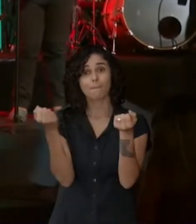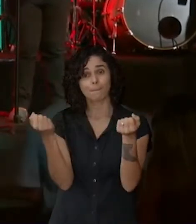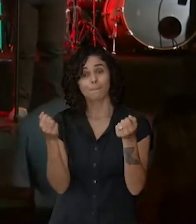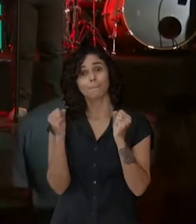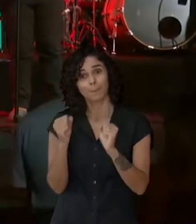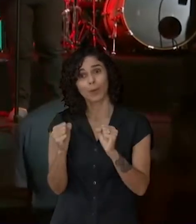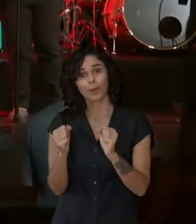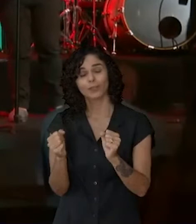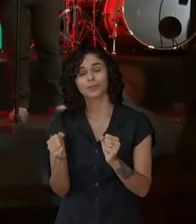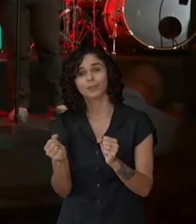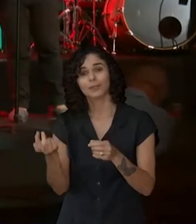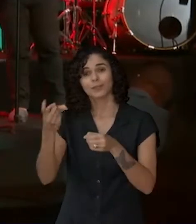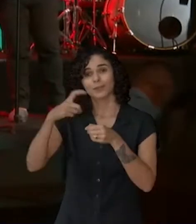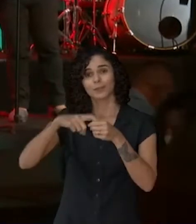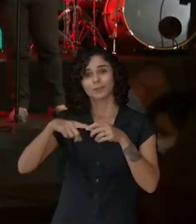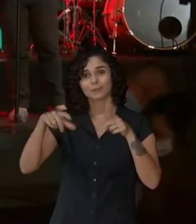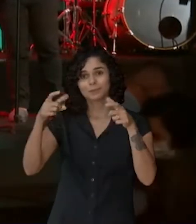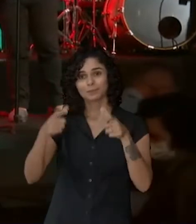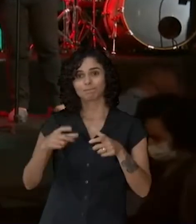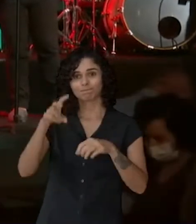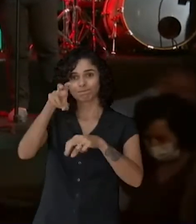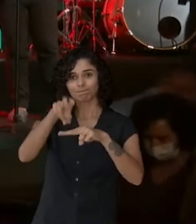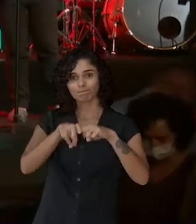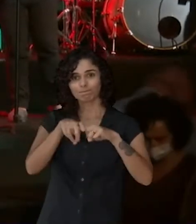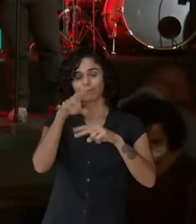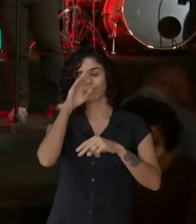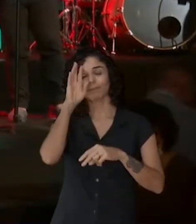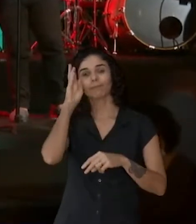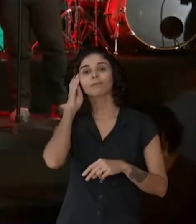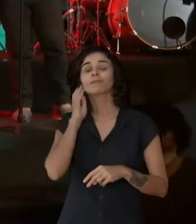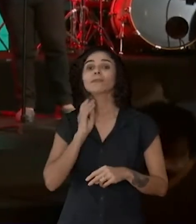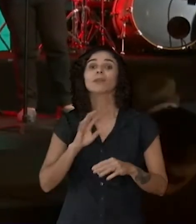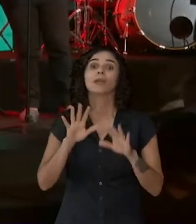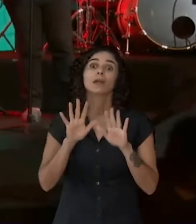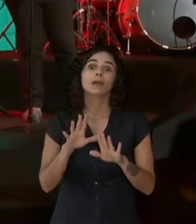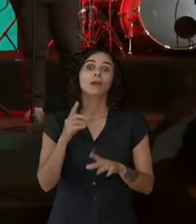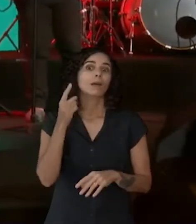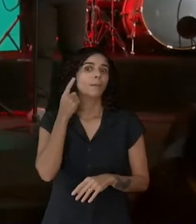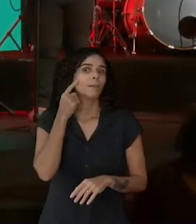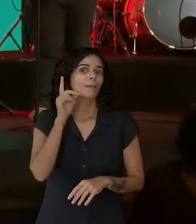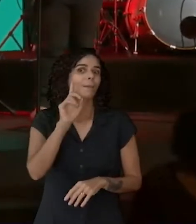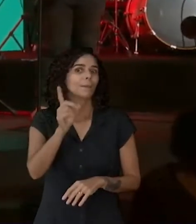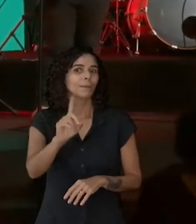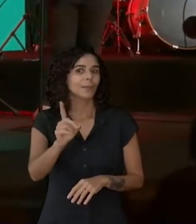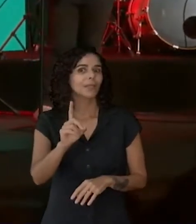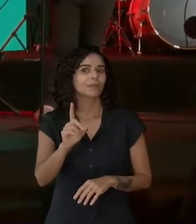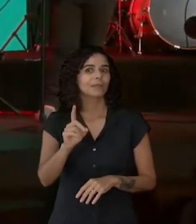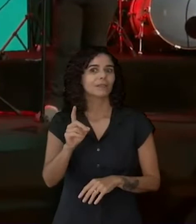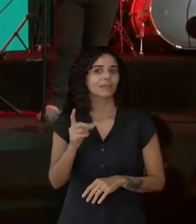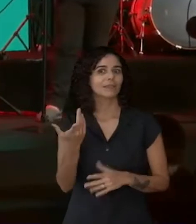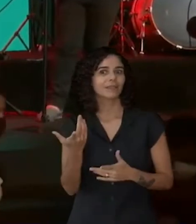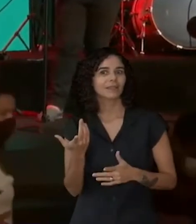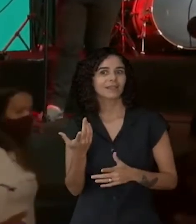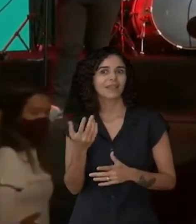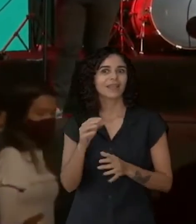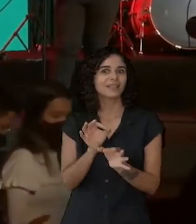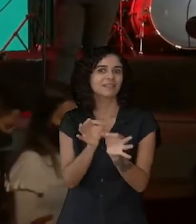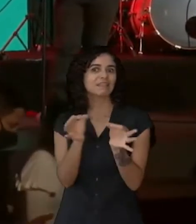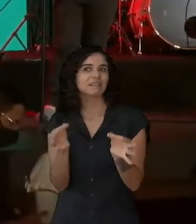lugar, mas não pense que é pouca coisa o que o Espírito está fazendo em você.